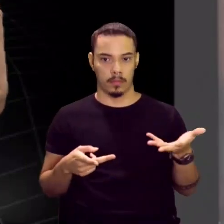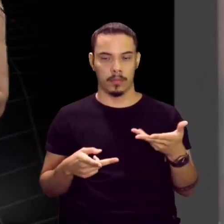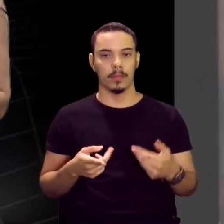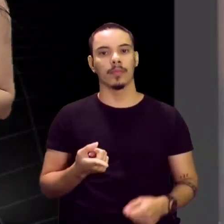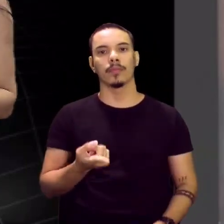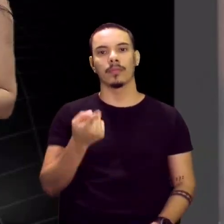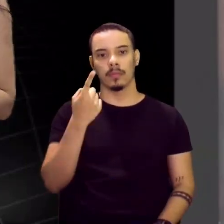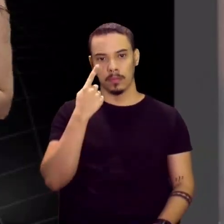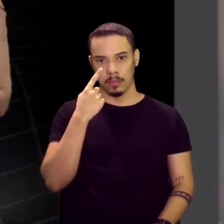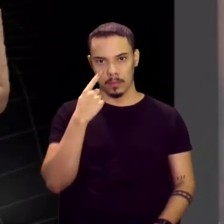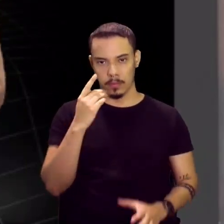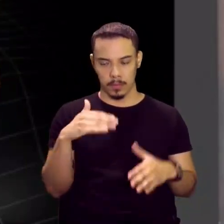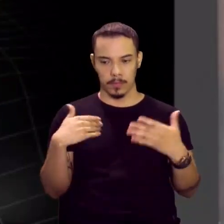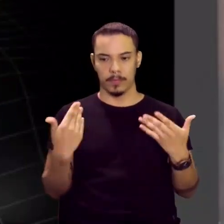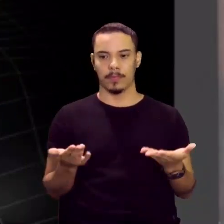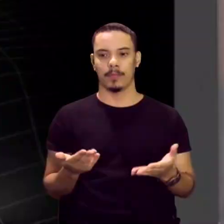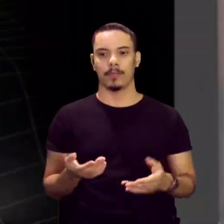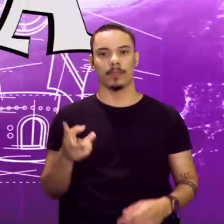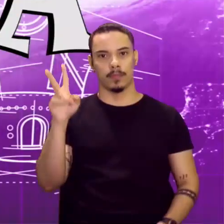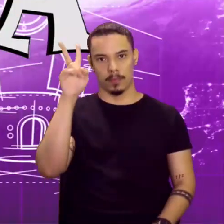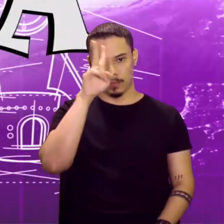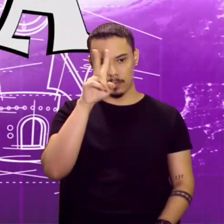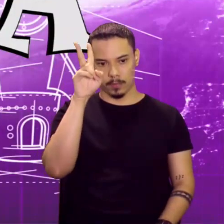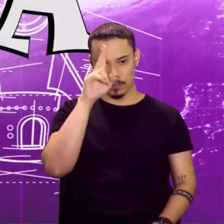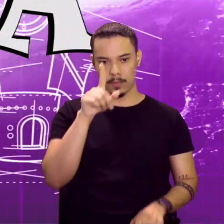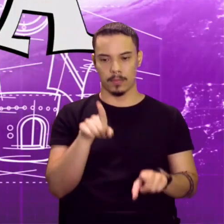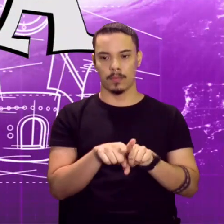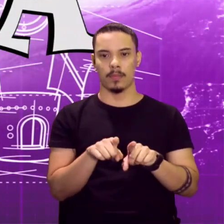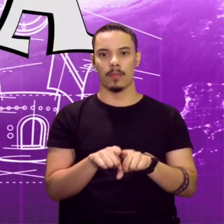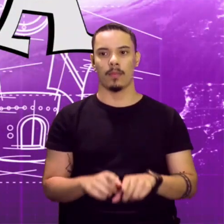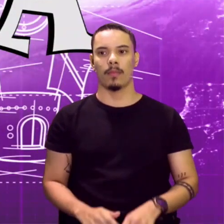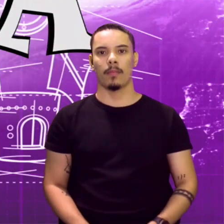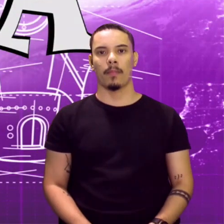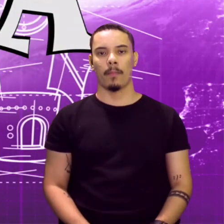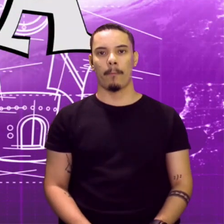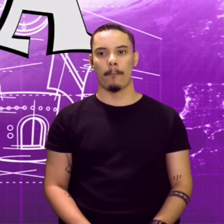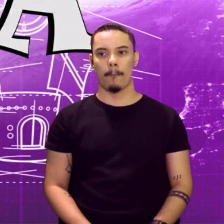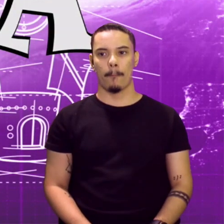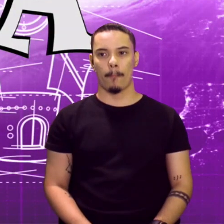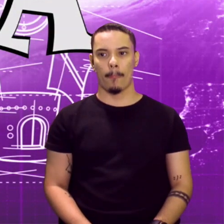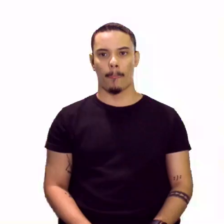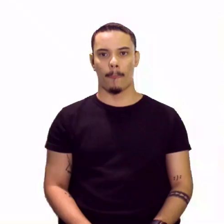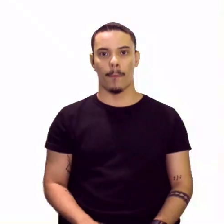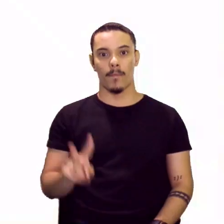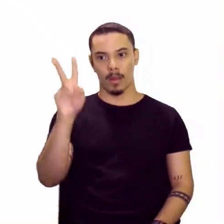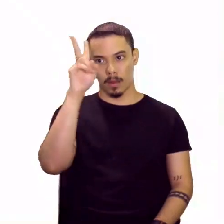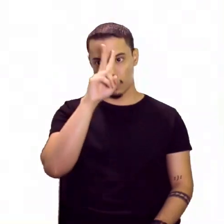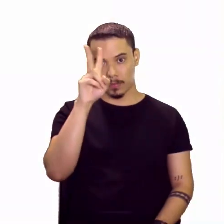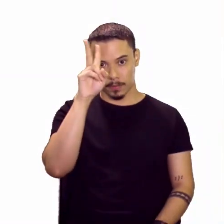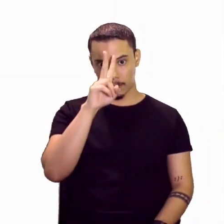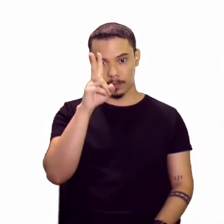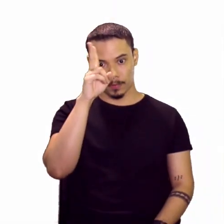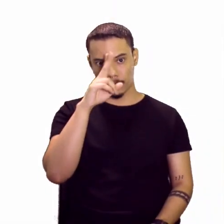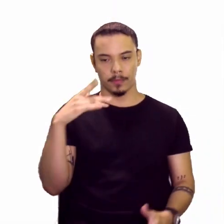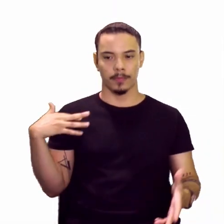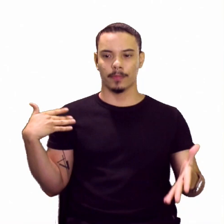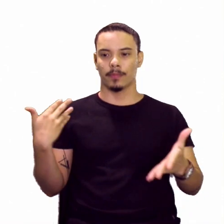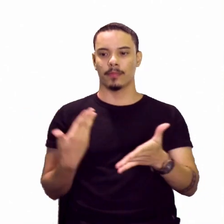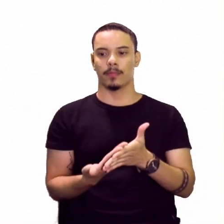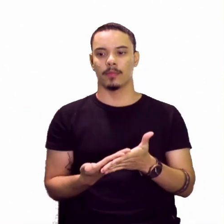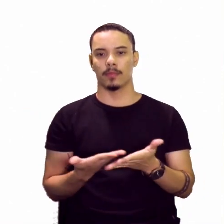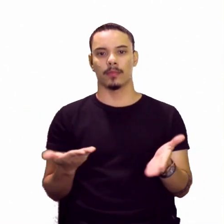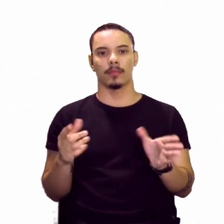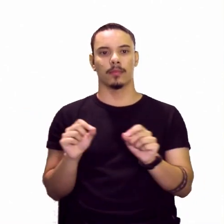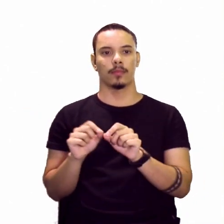Vamos ver quais são essas funções? Vamos lá. Vamos lembrar, pessoal, olha só. Lembrar é viver, né? Então tá aqui, ó, na